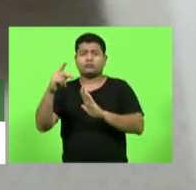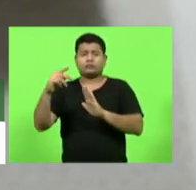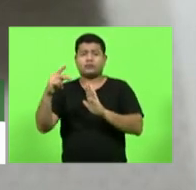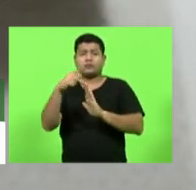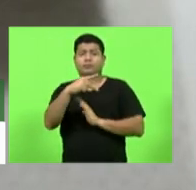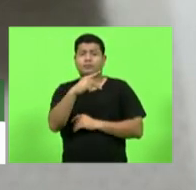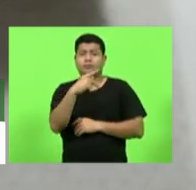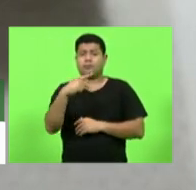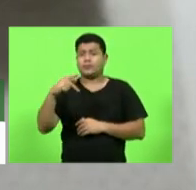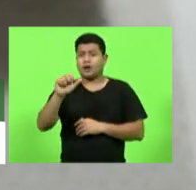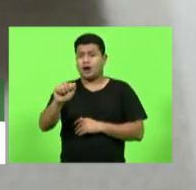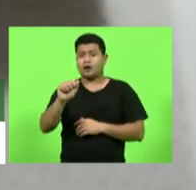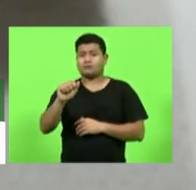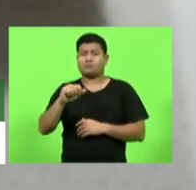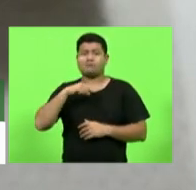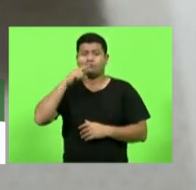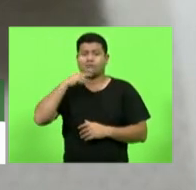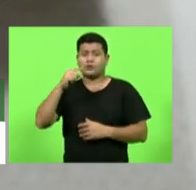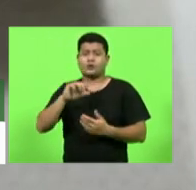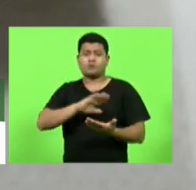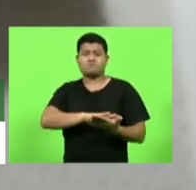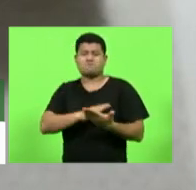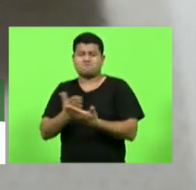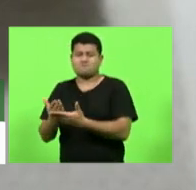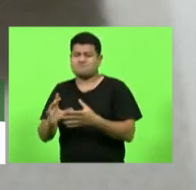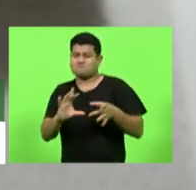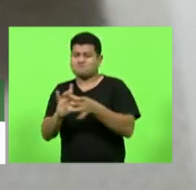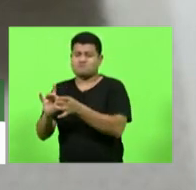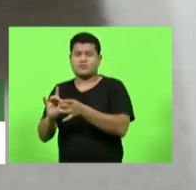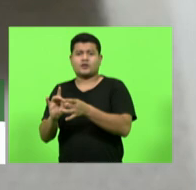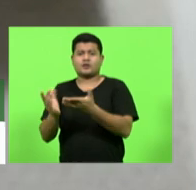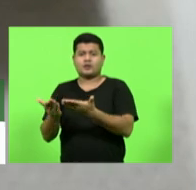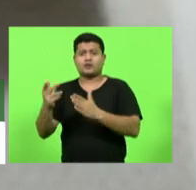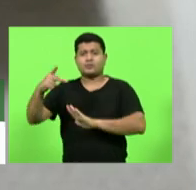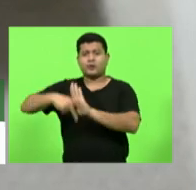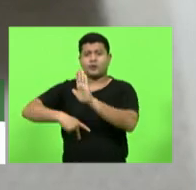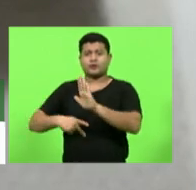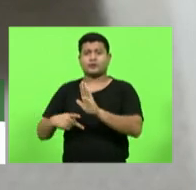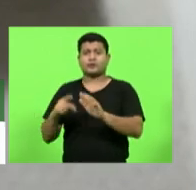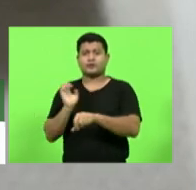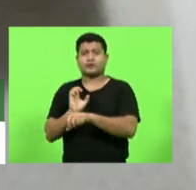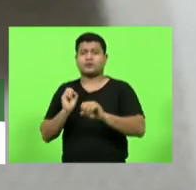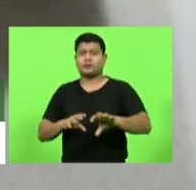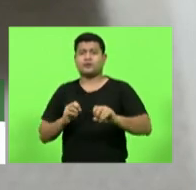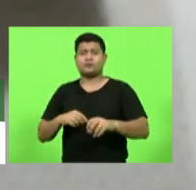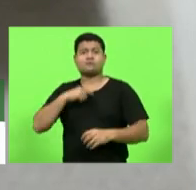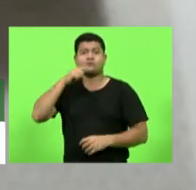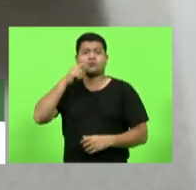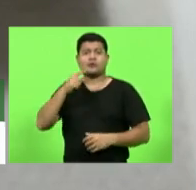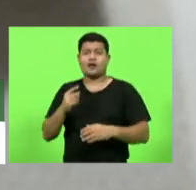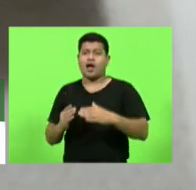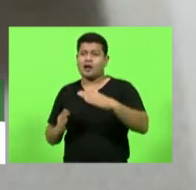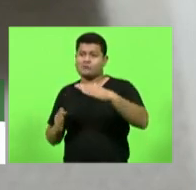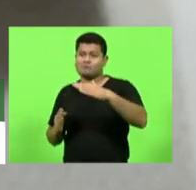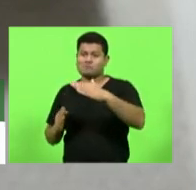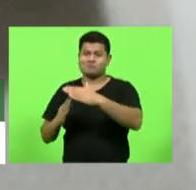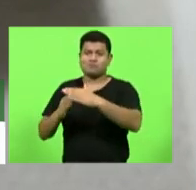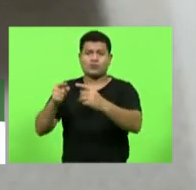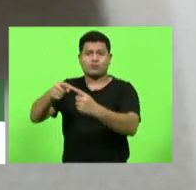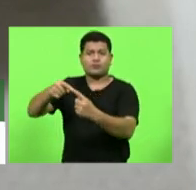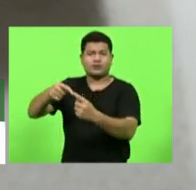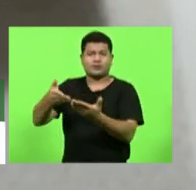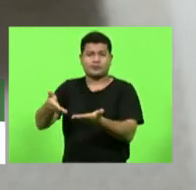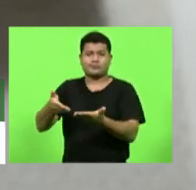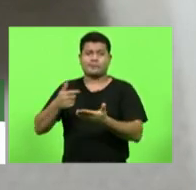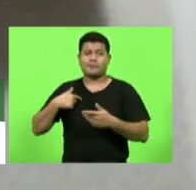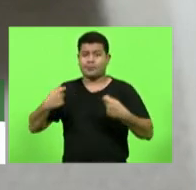não conseguem traduzir uma linkagem com o plano estadual de educação. Não chega naquela metafísica que seria necessária para o plano.